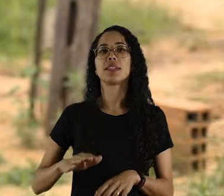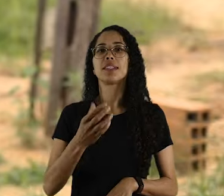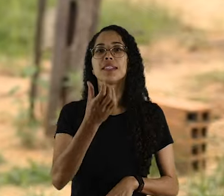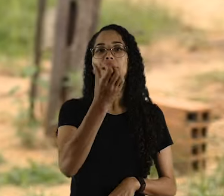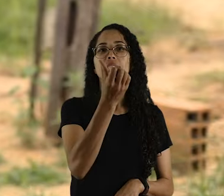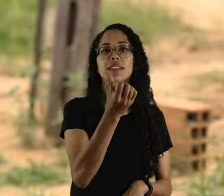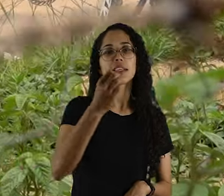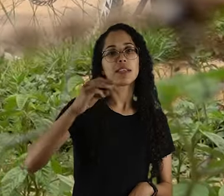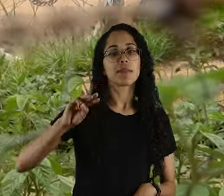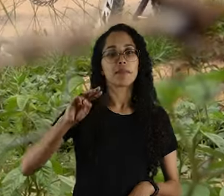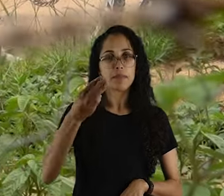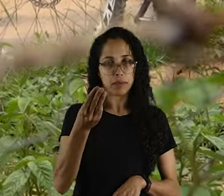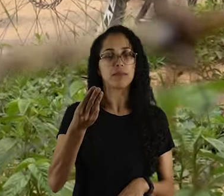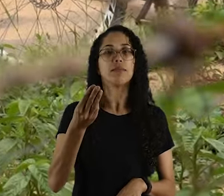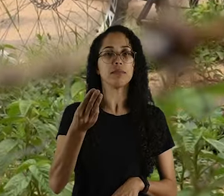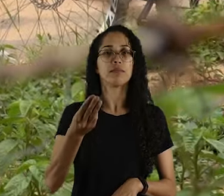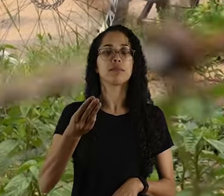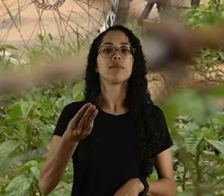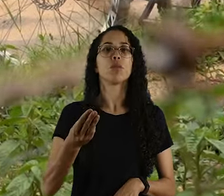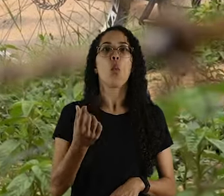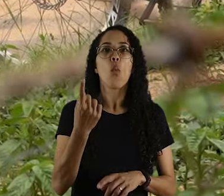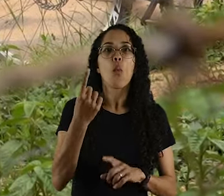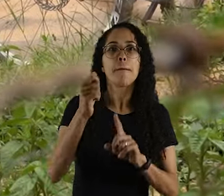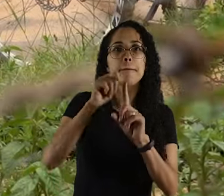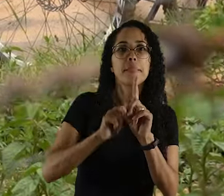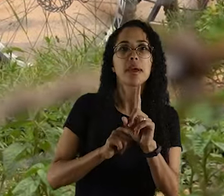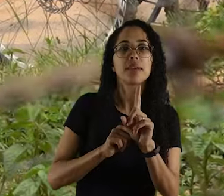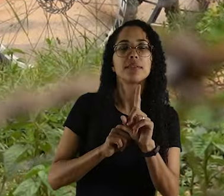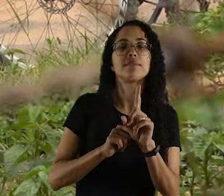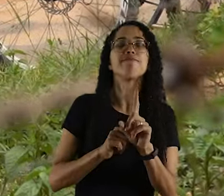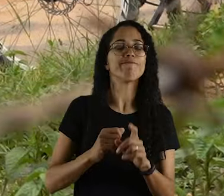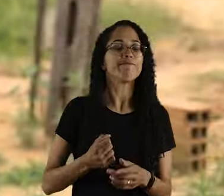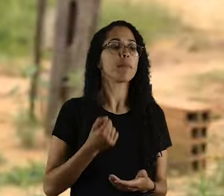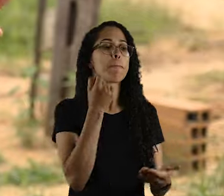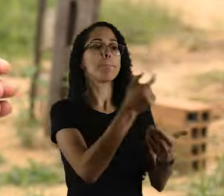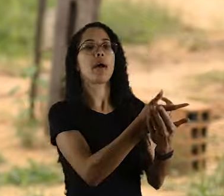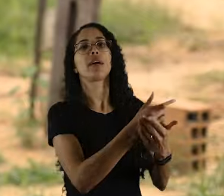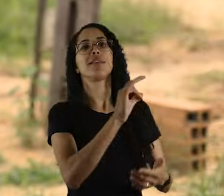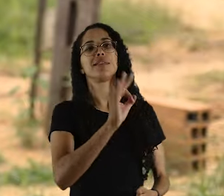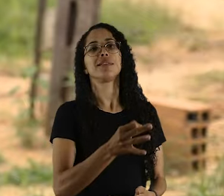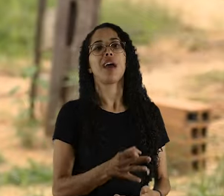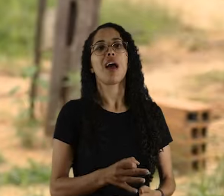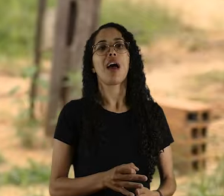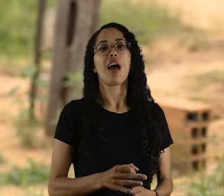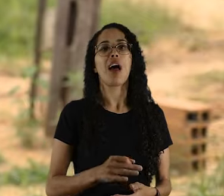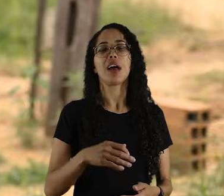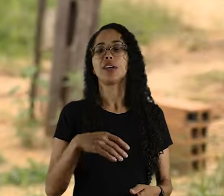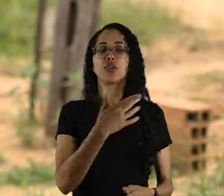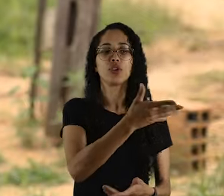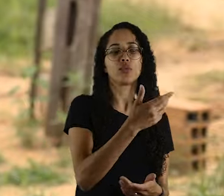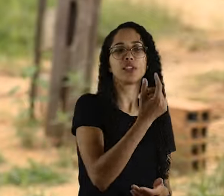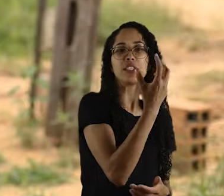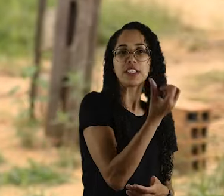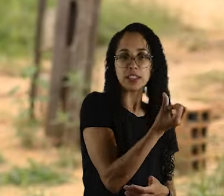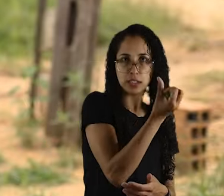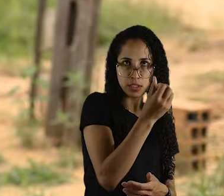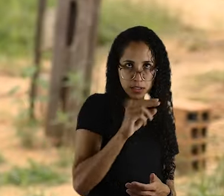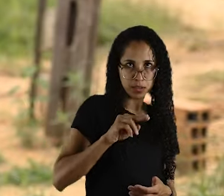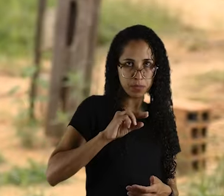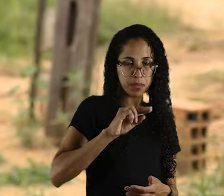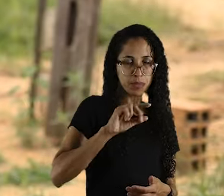32 meses, coloquei na mão dele, quando foi em um mês, a gente foi lá e quitou a dívida. Tiramos 6, fizemos 12, entregamos 6 para